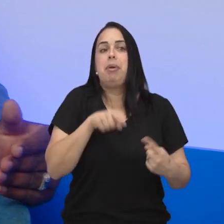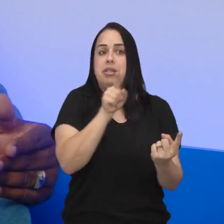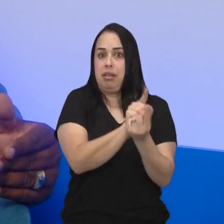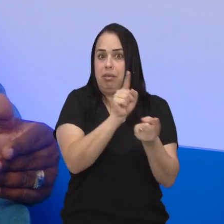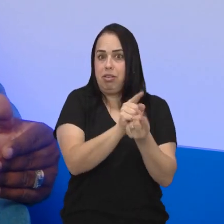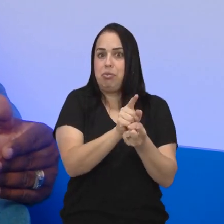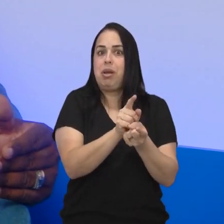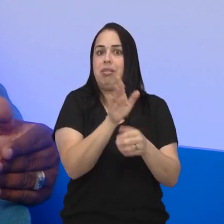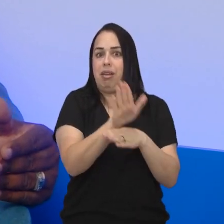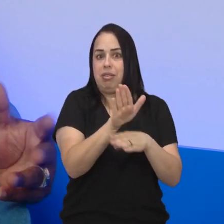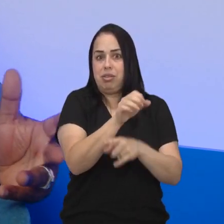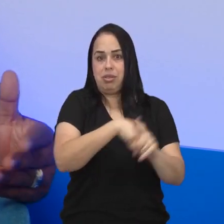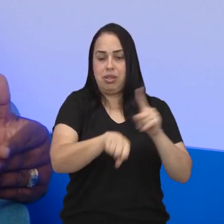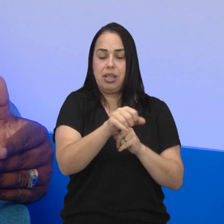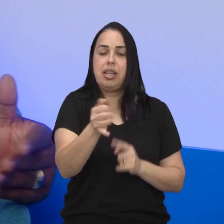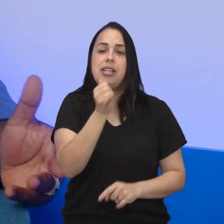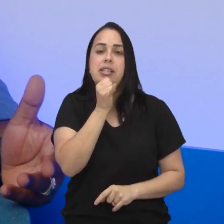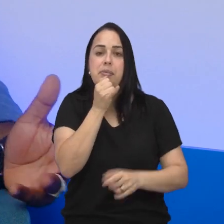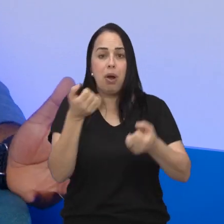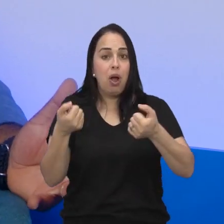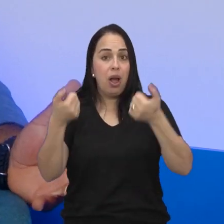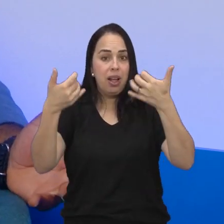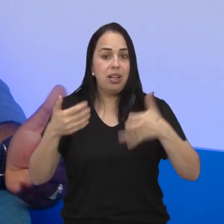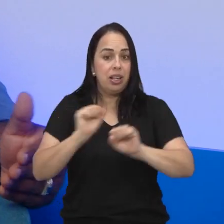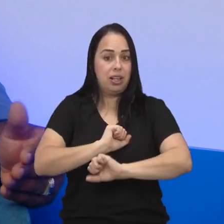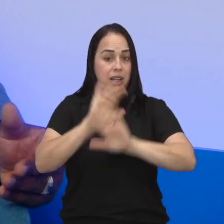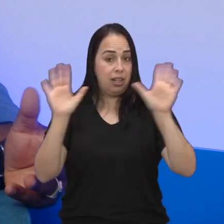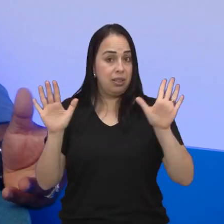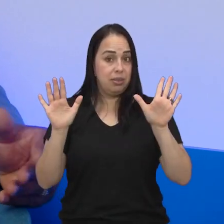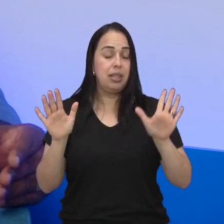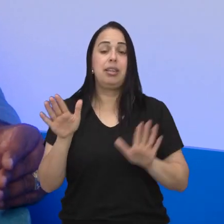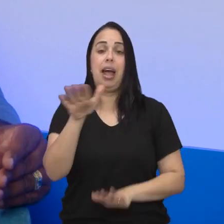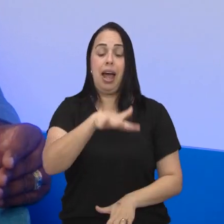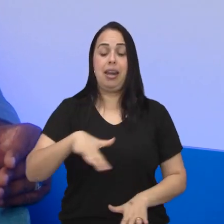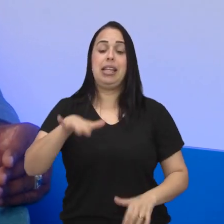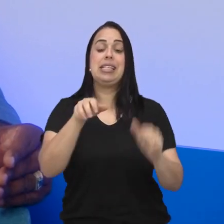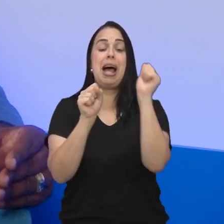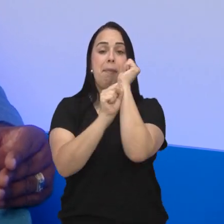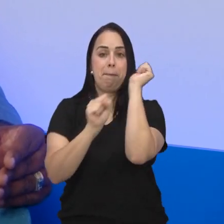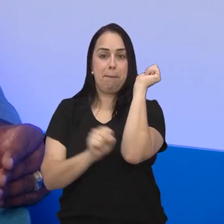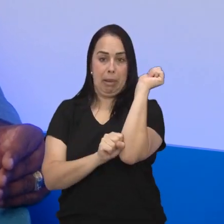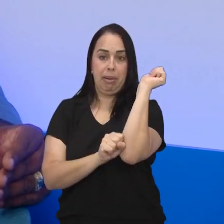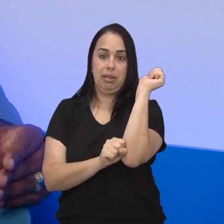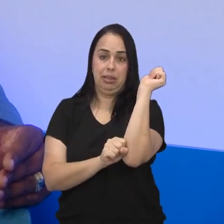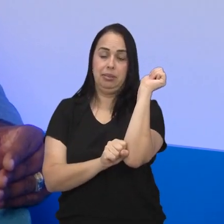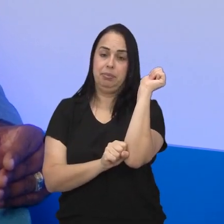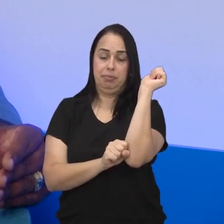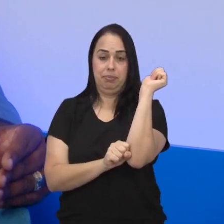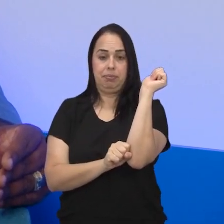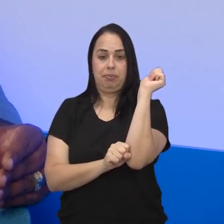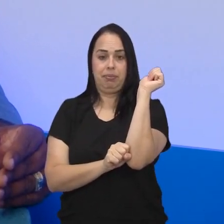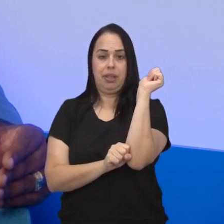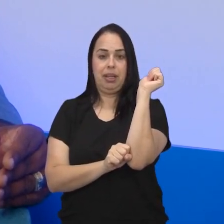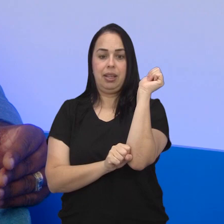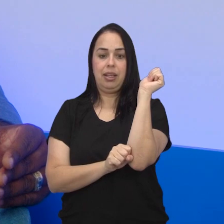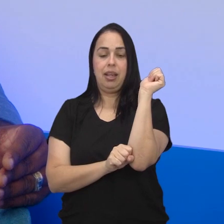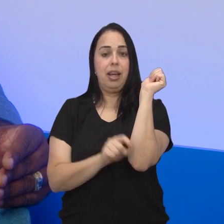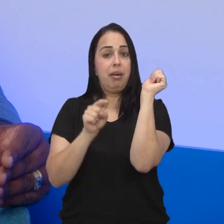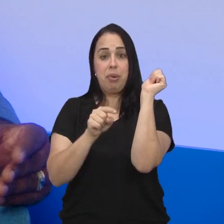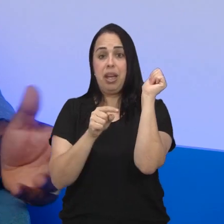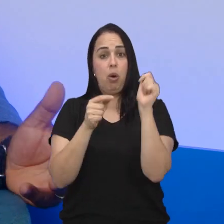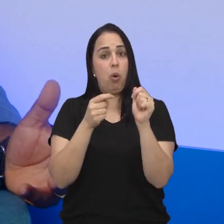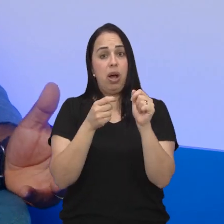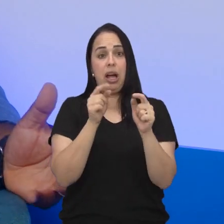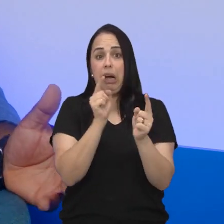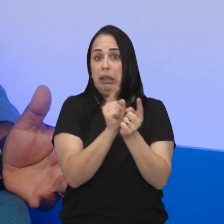né, a sociedade, né? E temos um exemplo claro agora, que a gente está se falando aí na Sabesp, né? Ou seja, não está